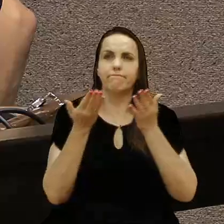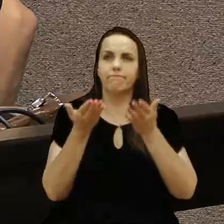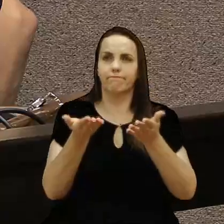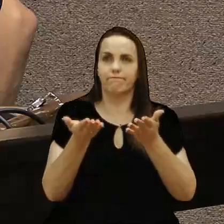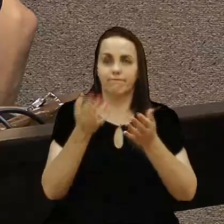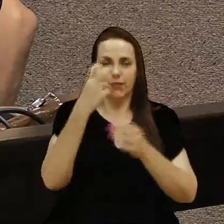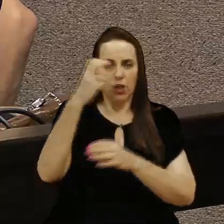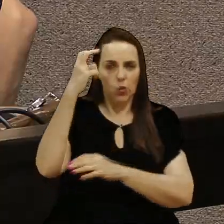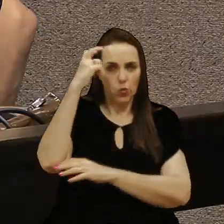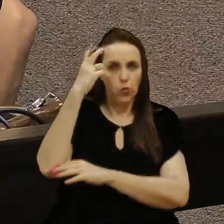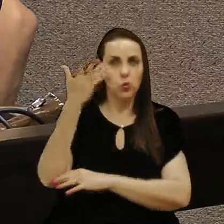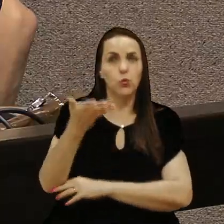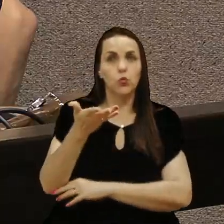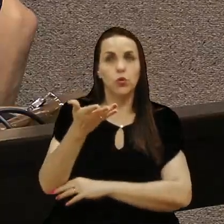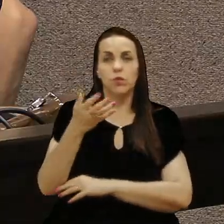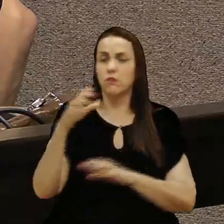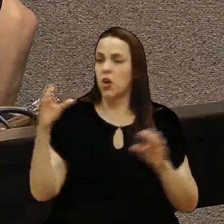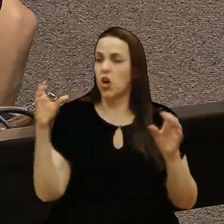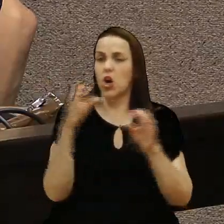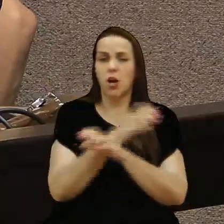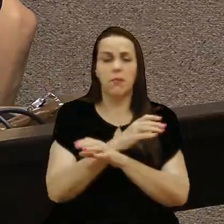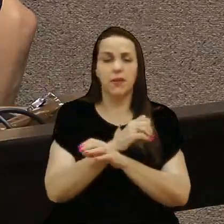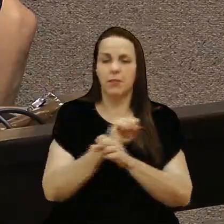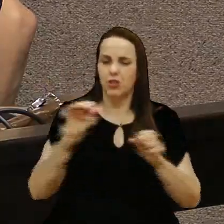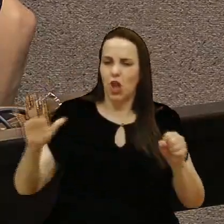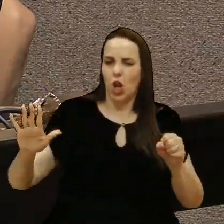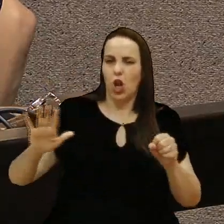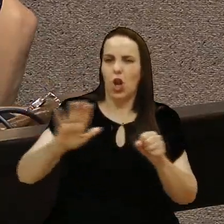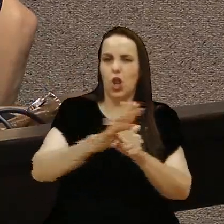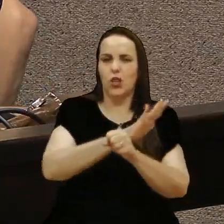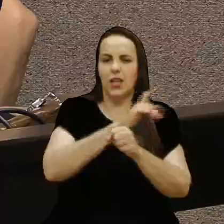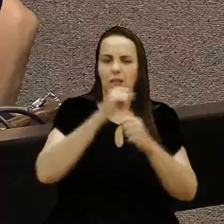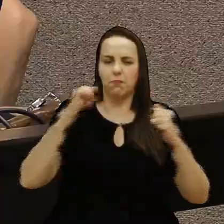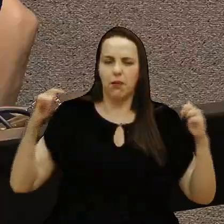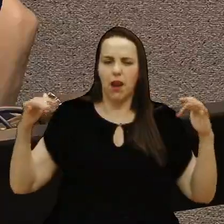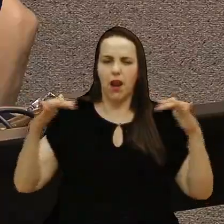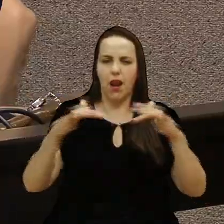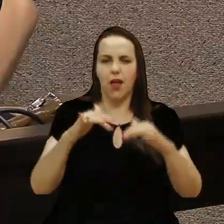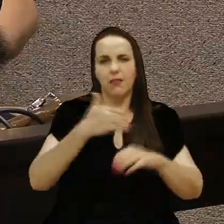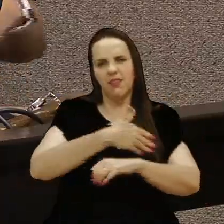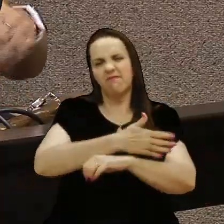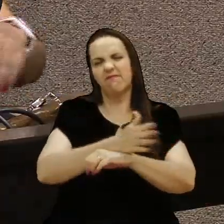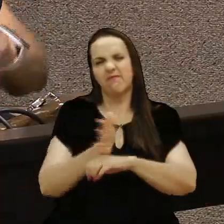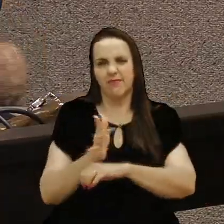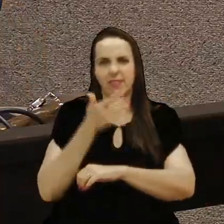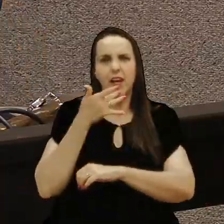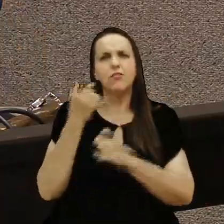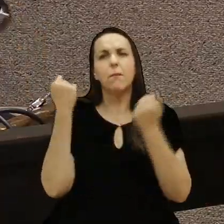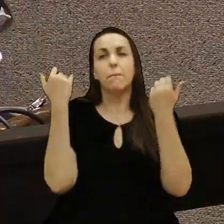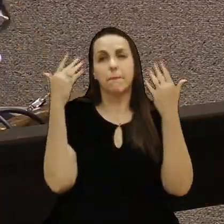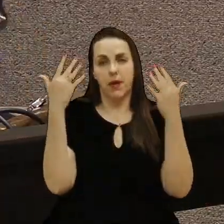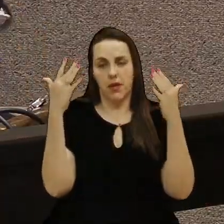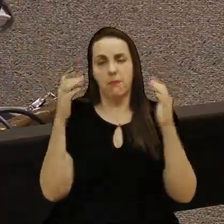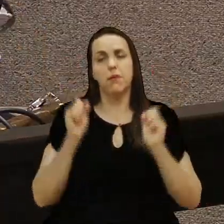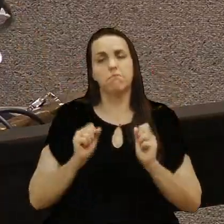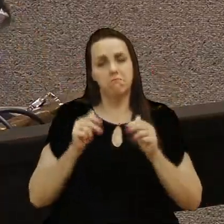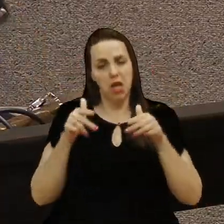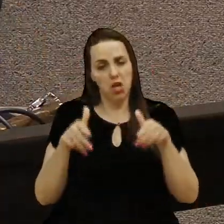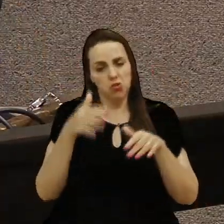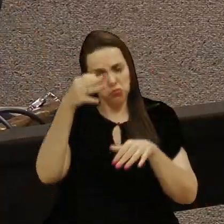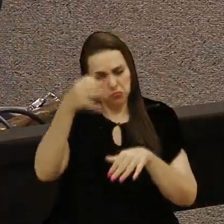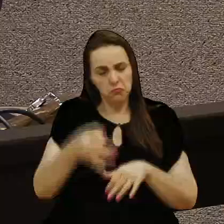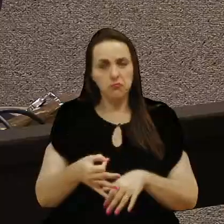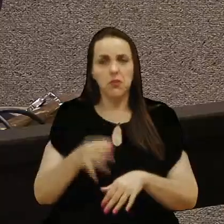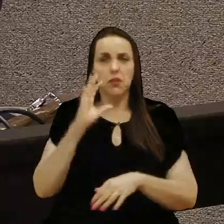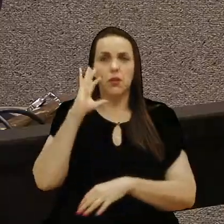da cultura, totalmente lotadas até muito tarde. Então, parabenizar, atitudes como essa devem acontecer e